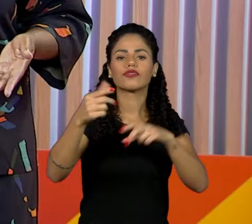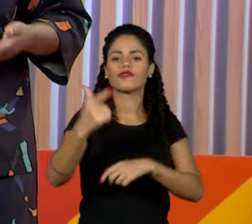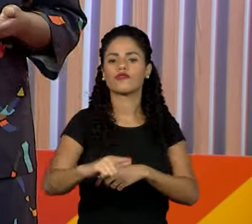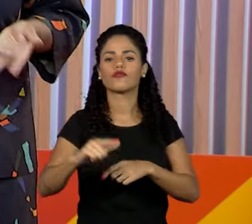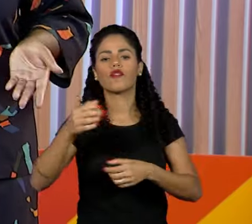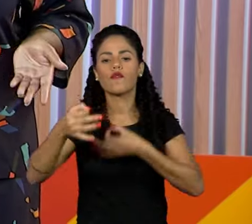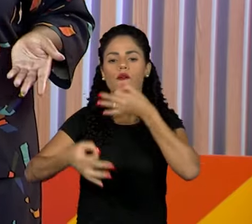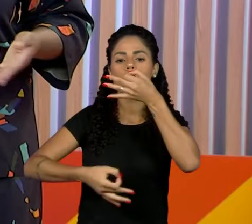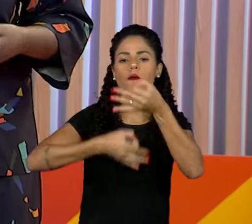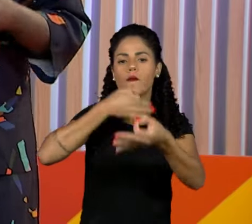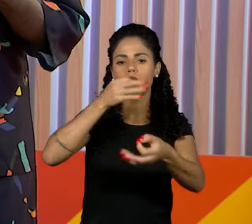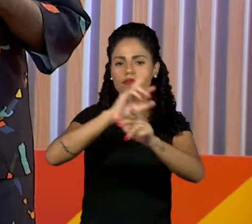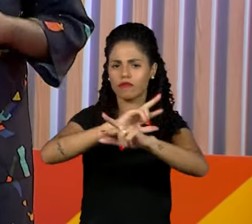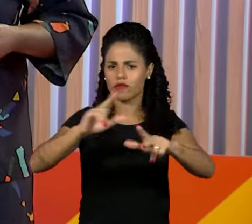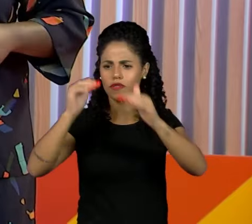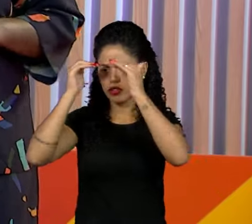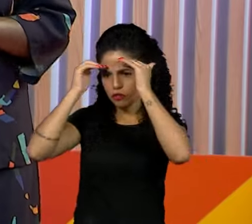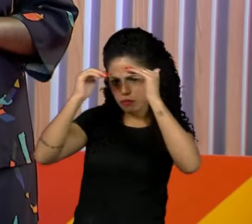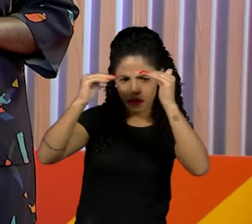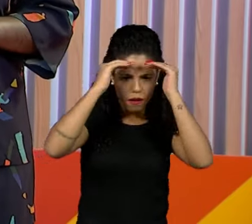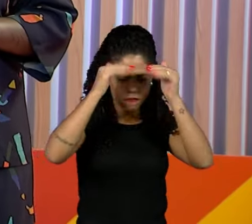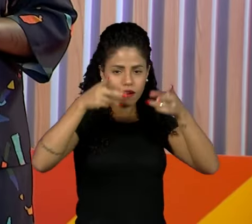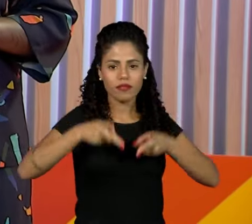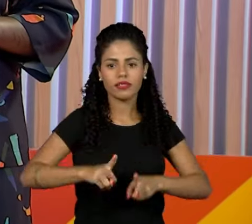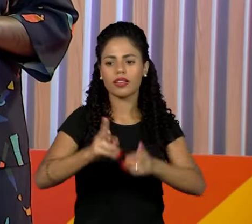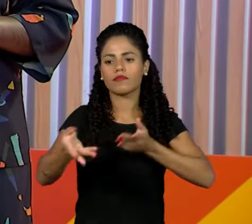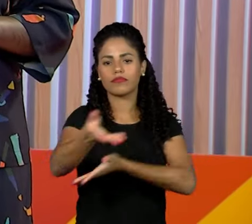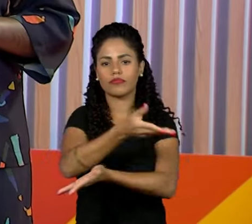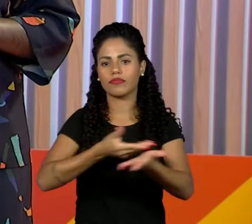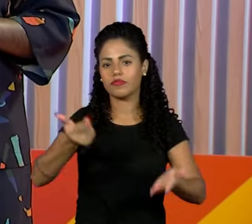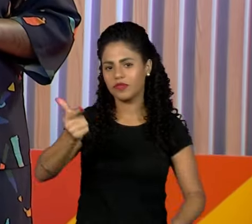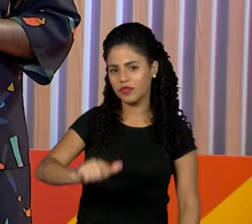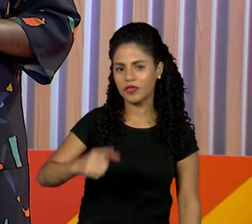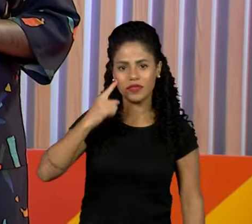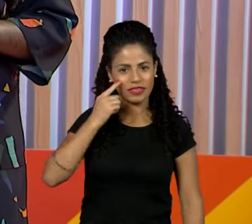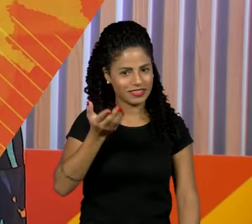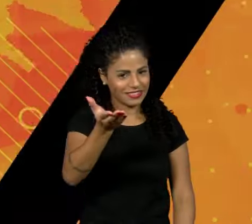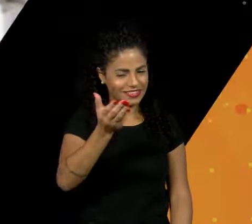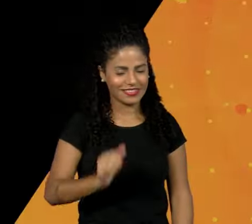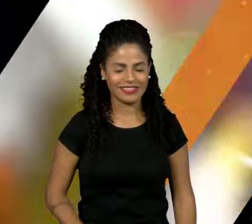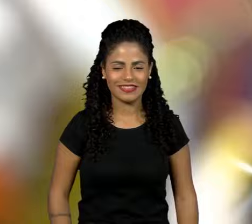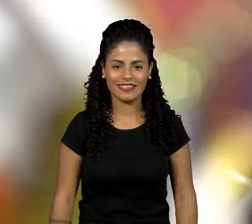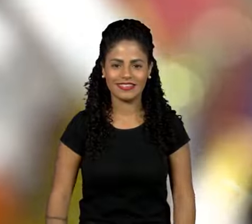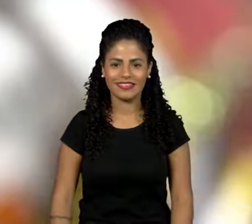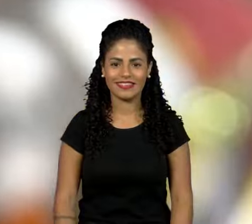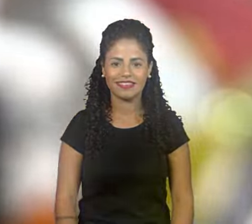opiniões a gente respeita e sempre quer ouvir de novo. Olha só.